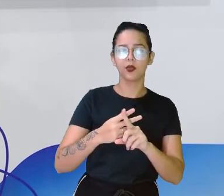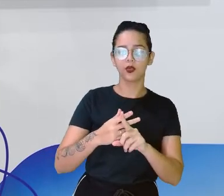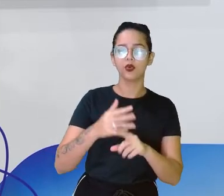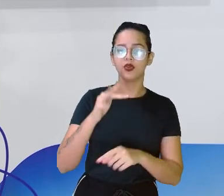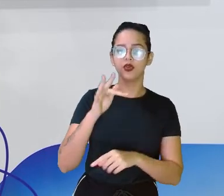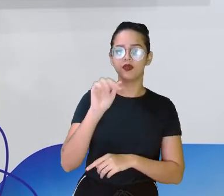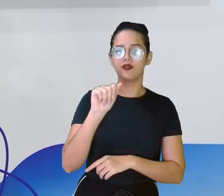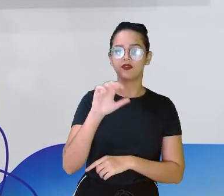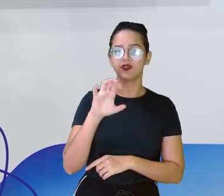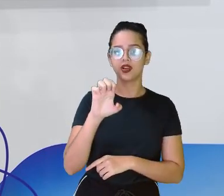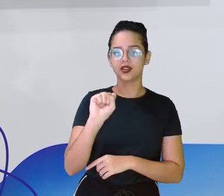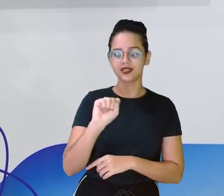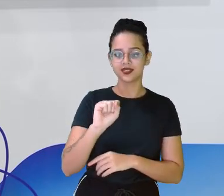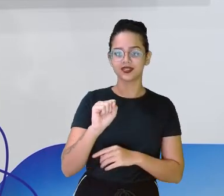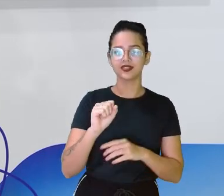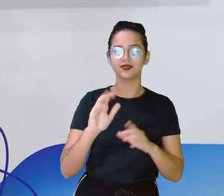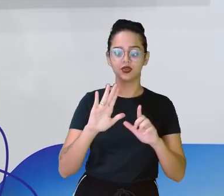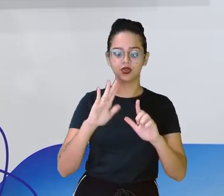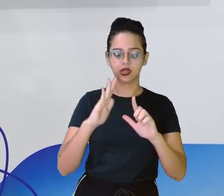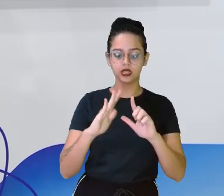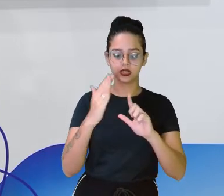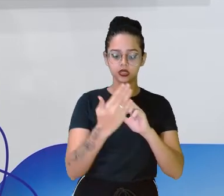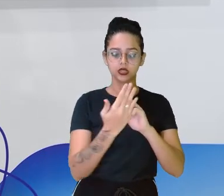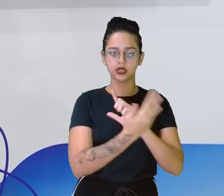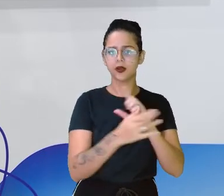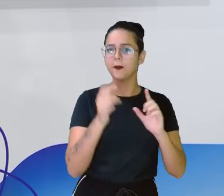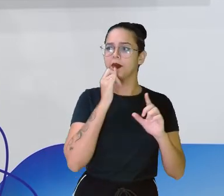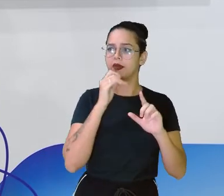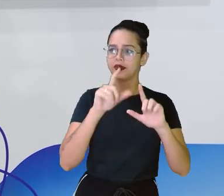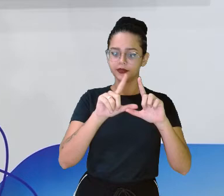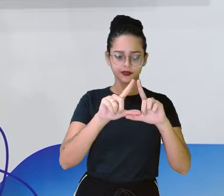Eu não tenho 3 faces